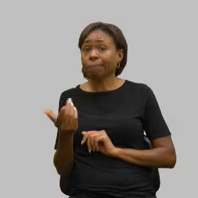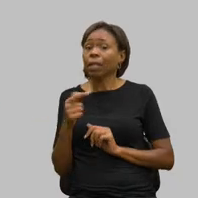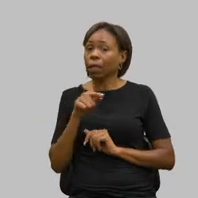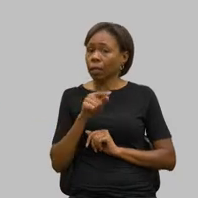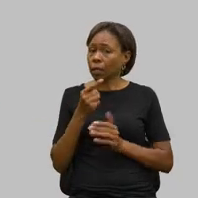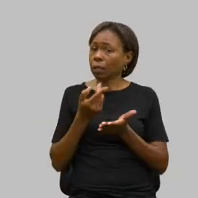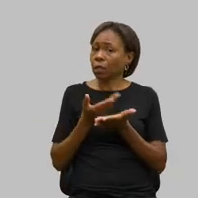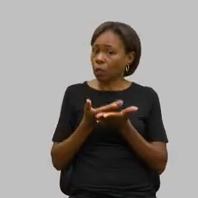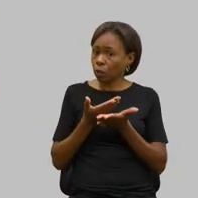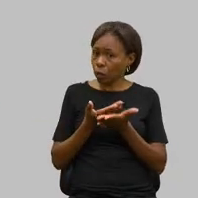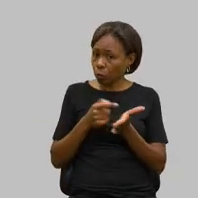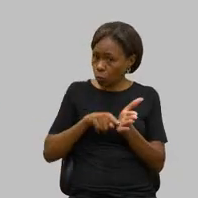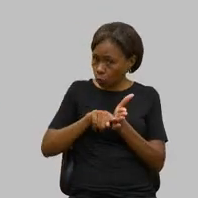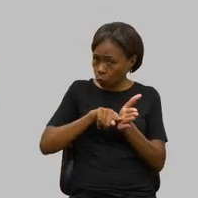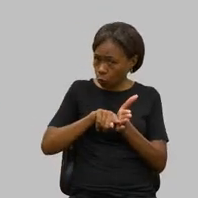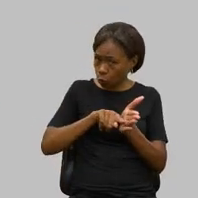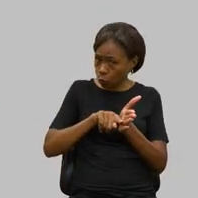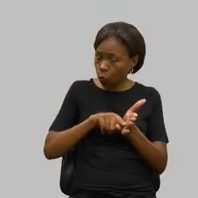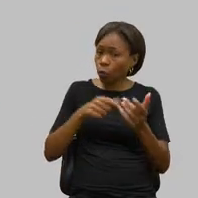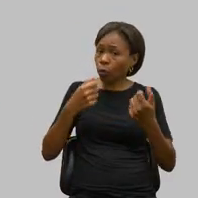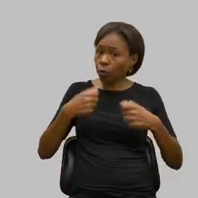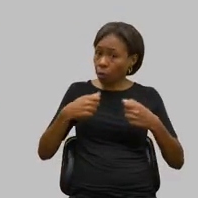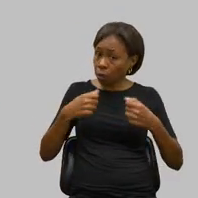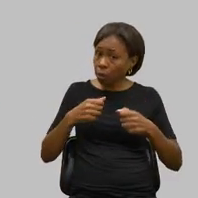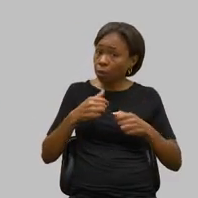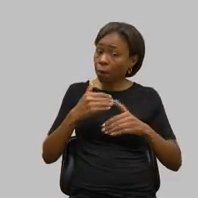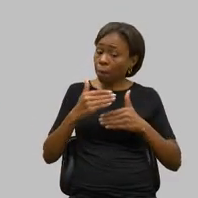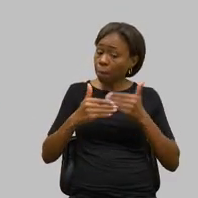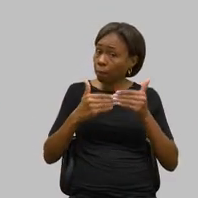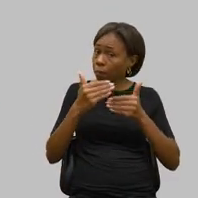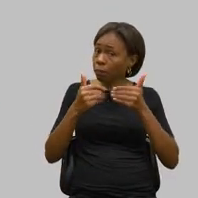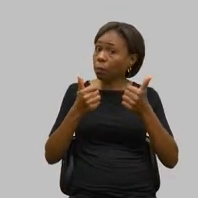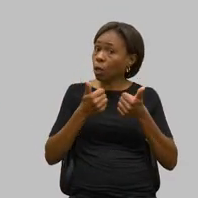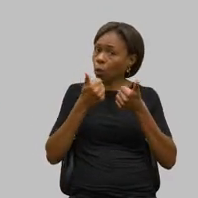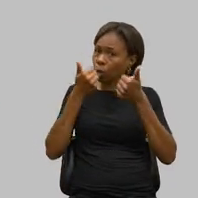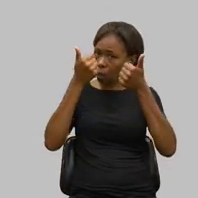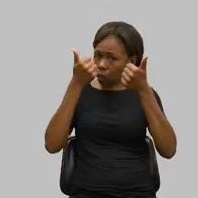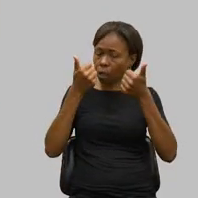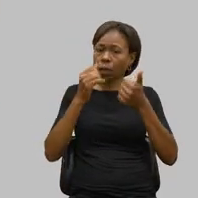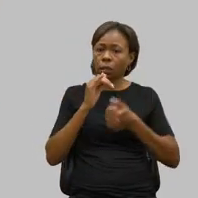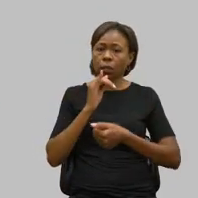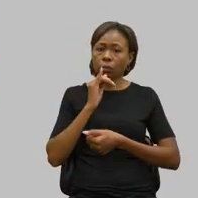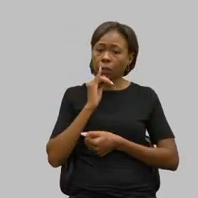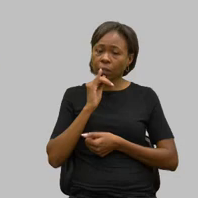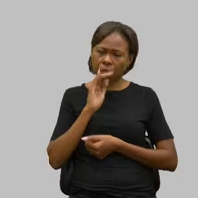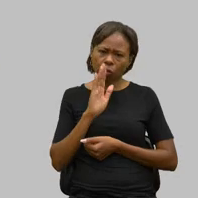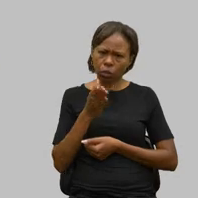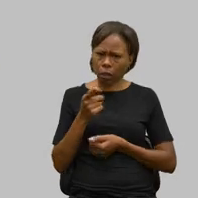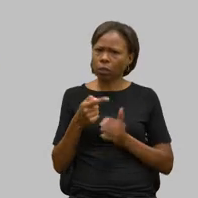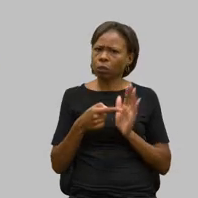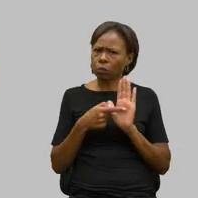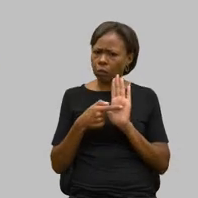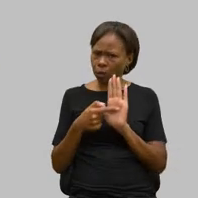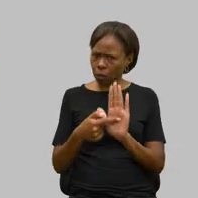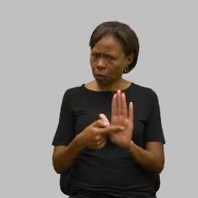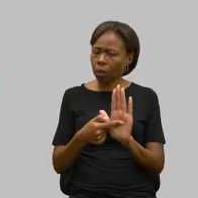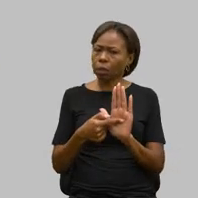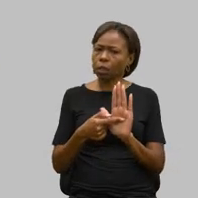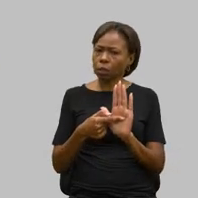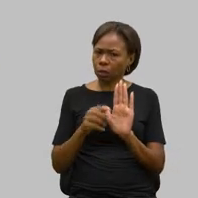ser um pouco melhorado. exemplo, te dei, já levei o pessoal lá,